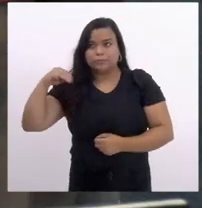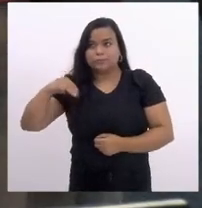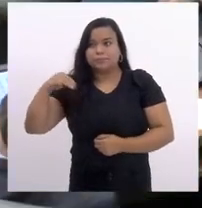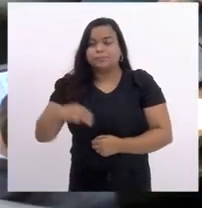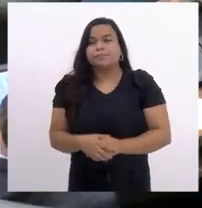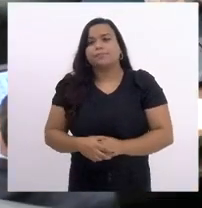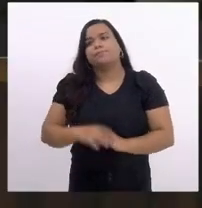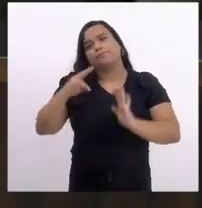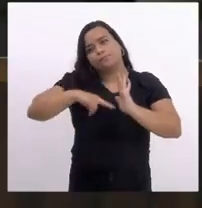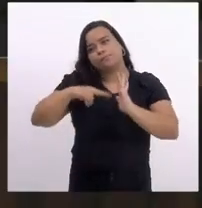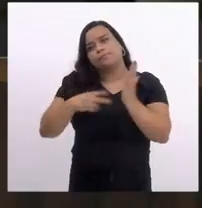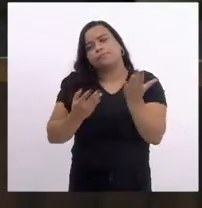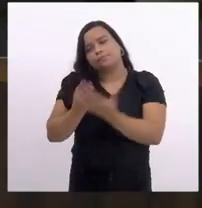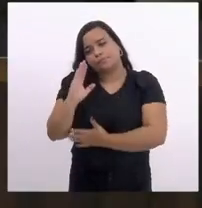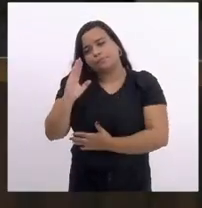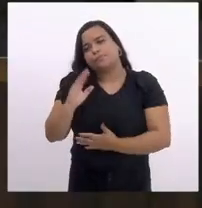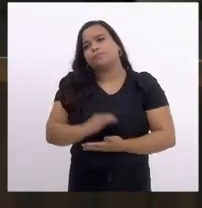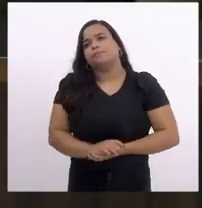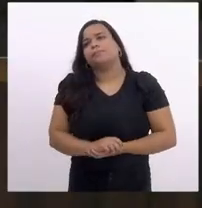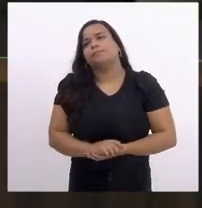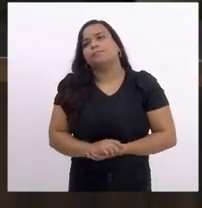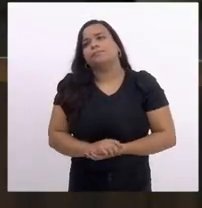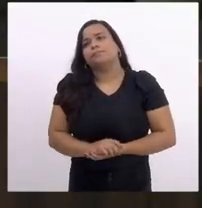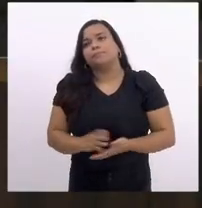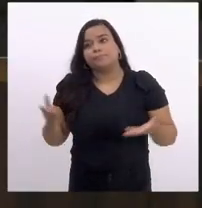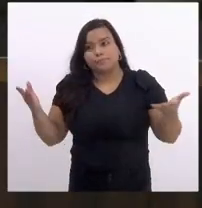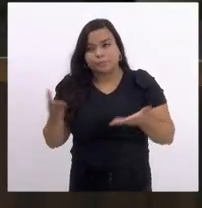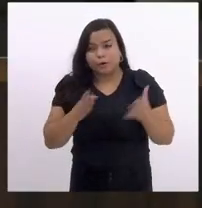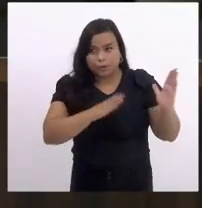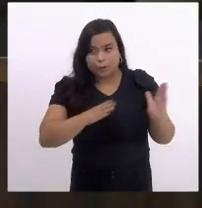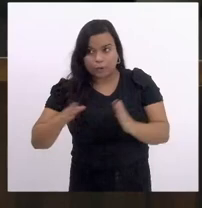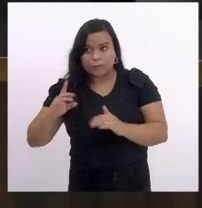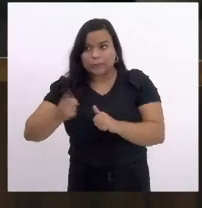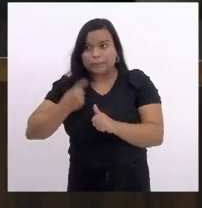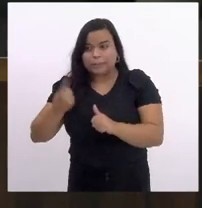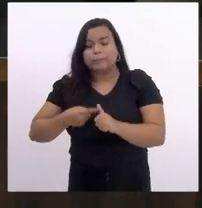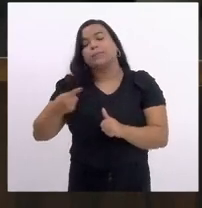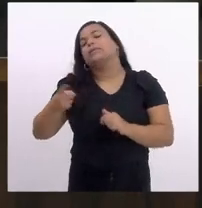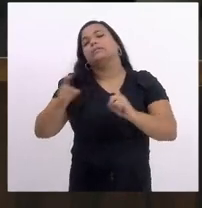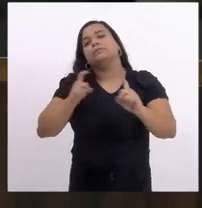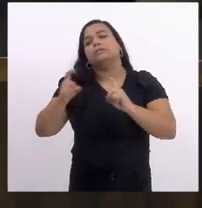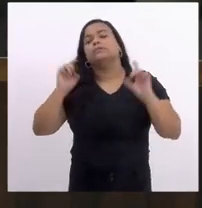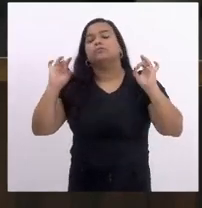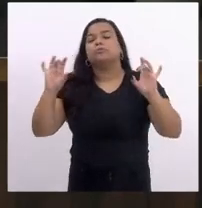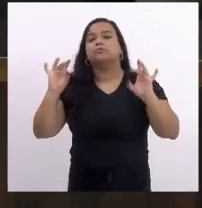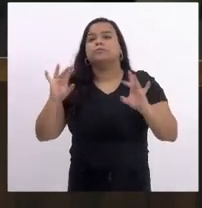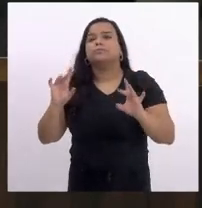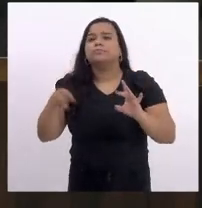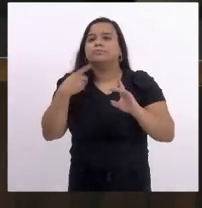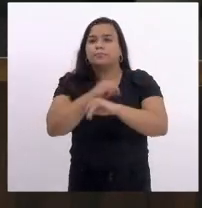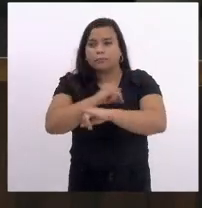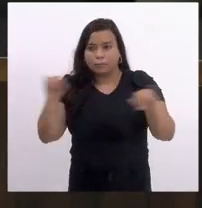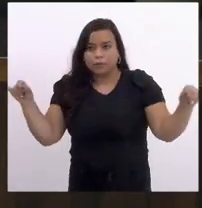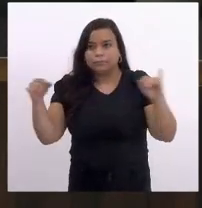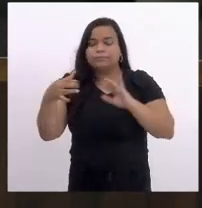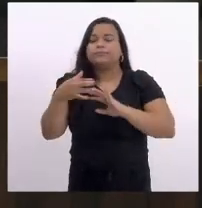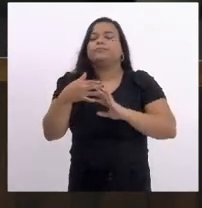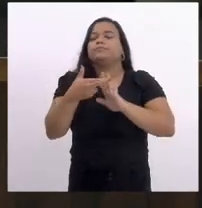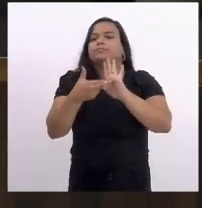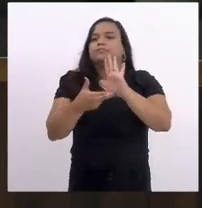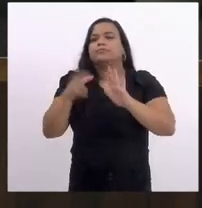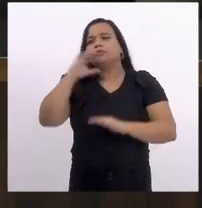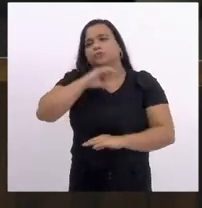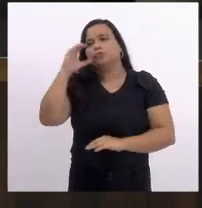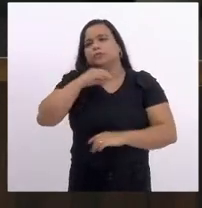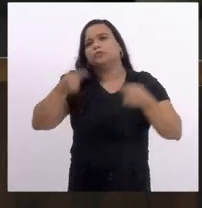Lida e aprovada a ata, passa-se à ordem da primeira sessão extraordinária. Anuncio em regime de urgência em discussão única